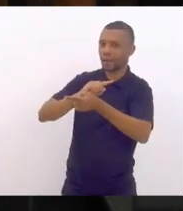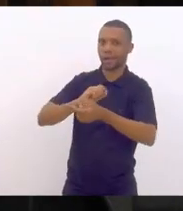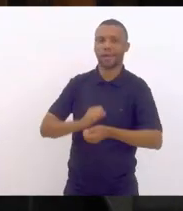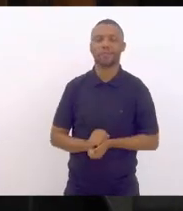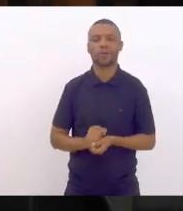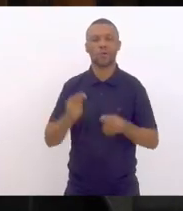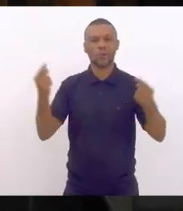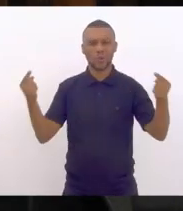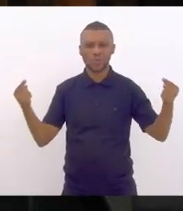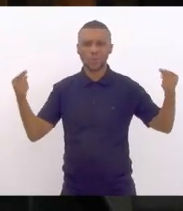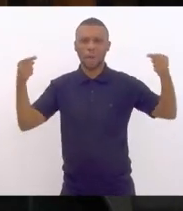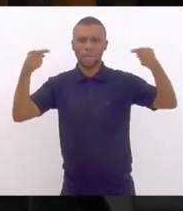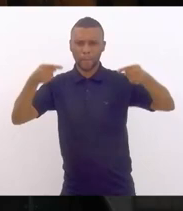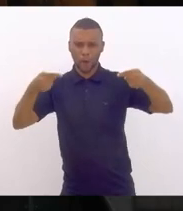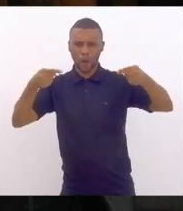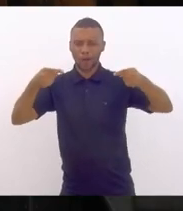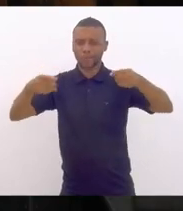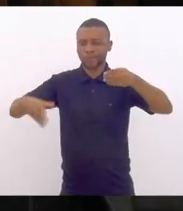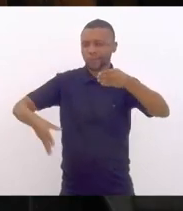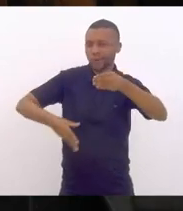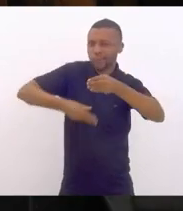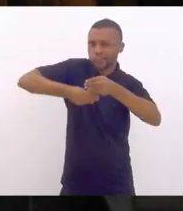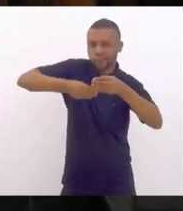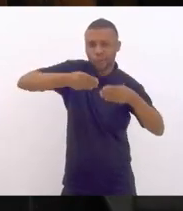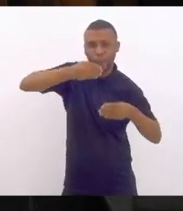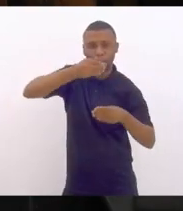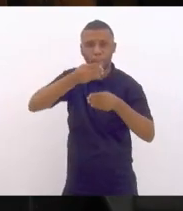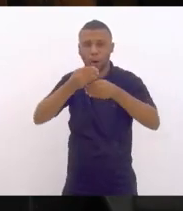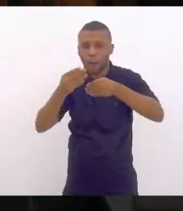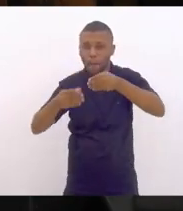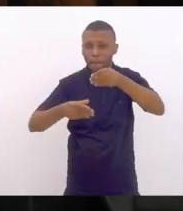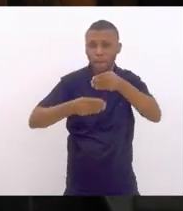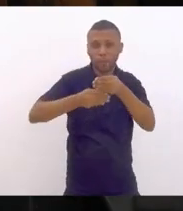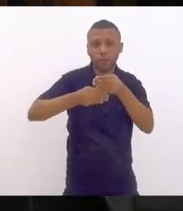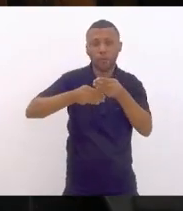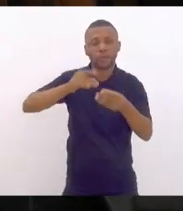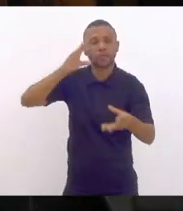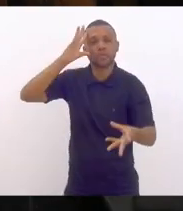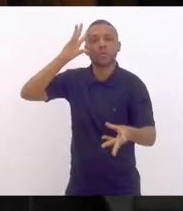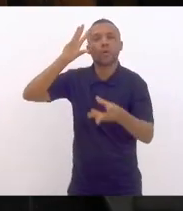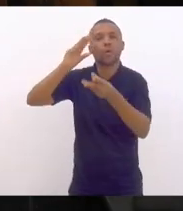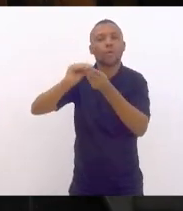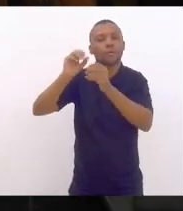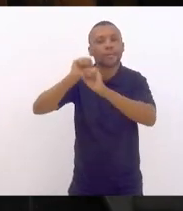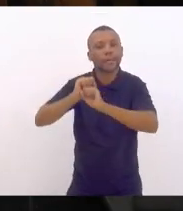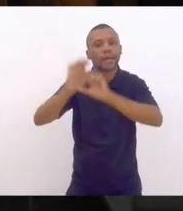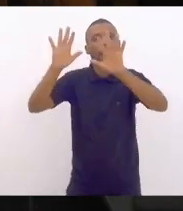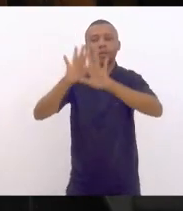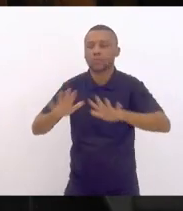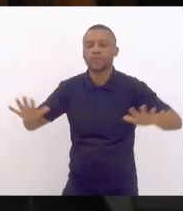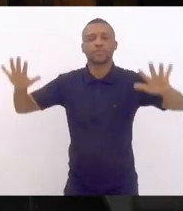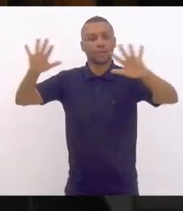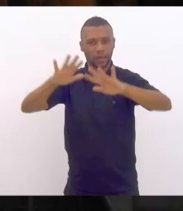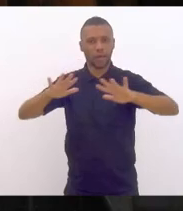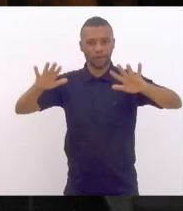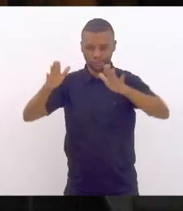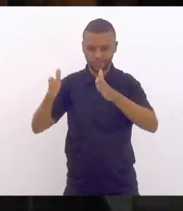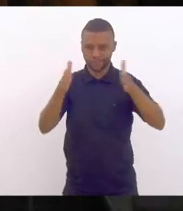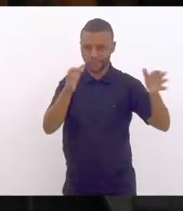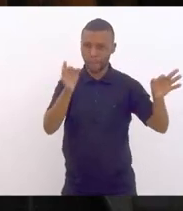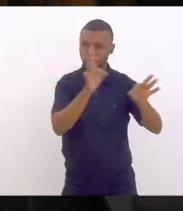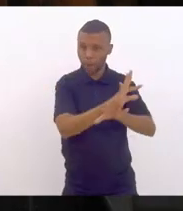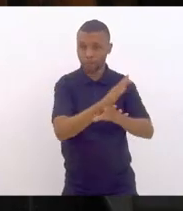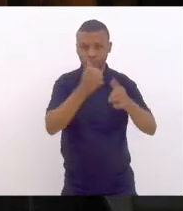opostos se complementam e dão a compreensão do todo dito isso